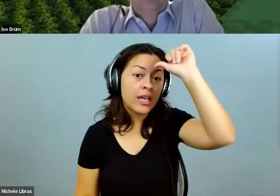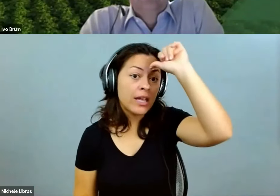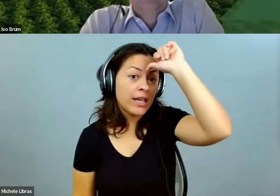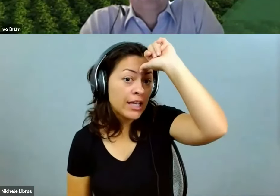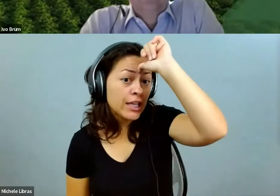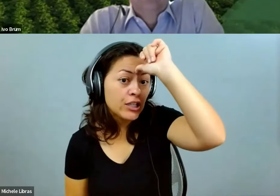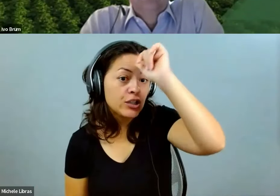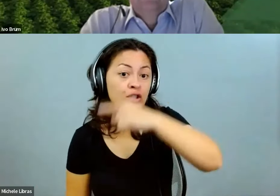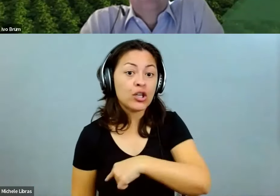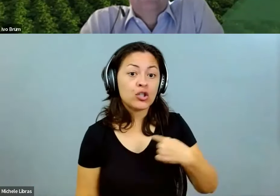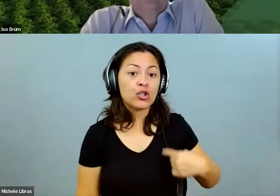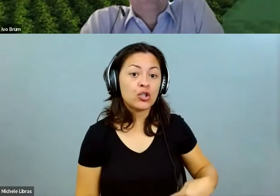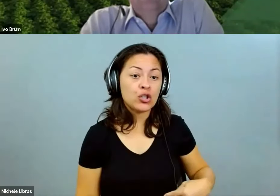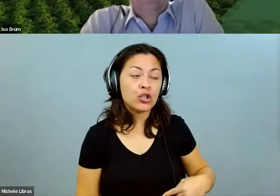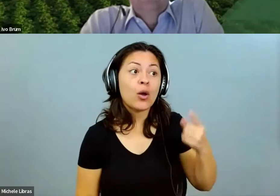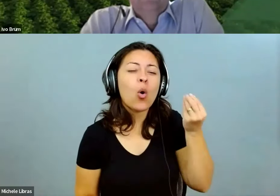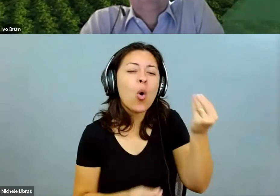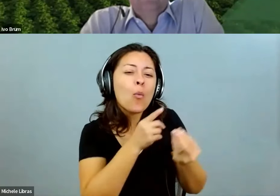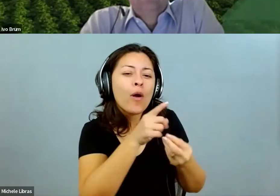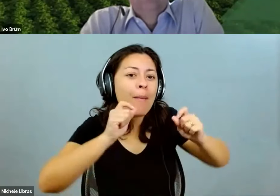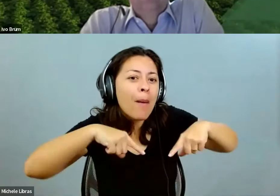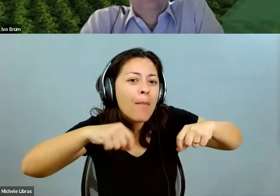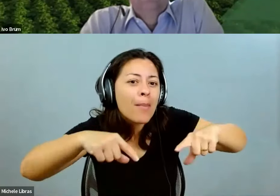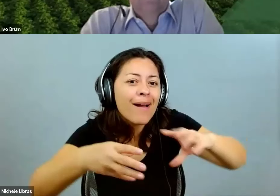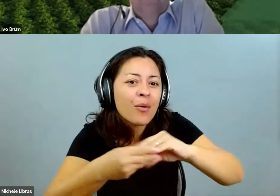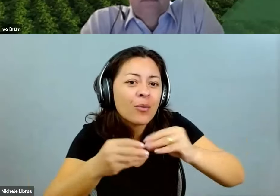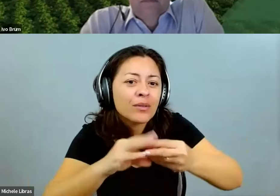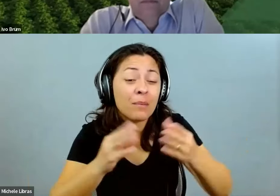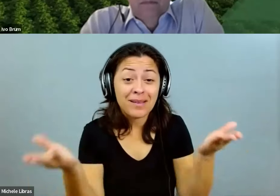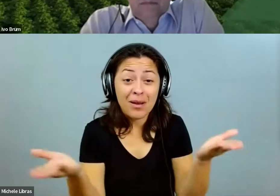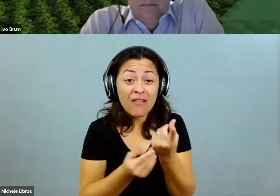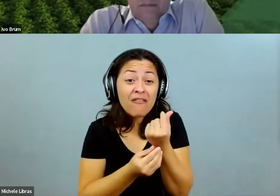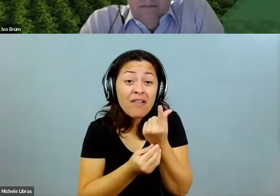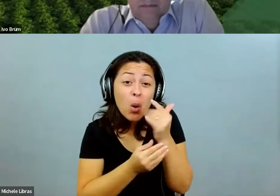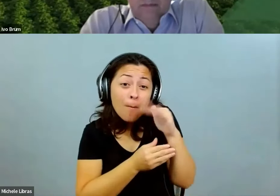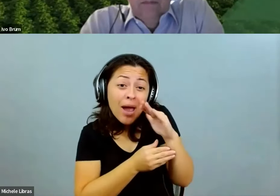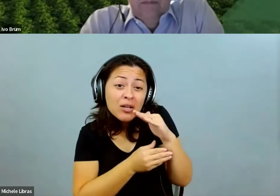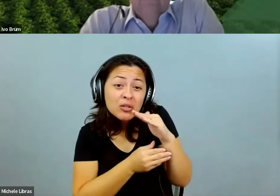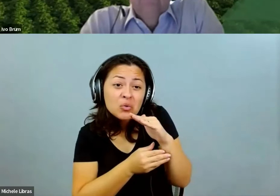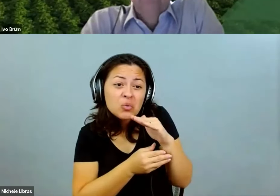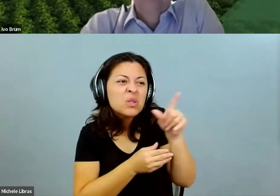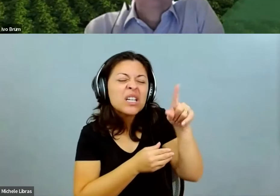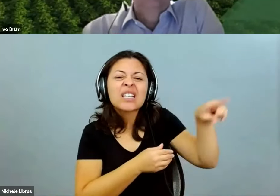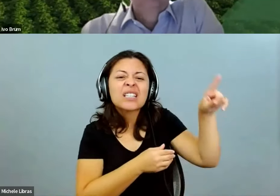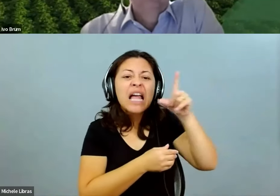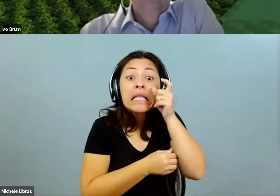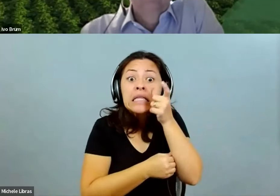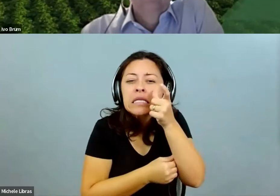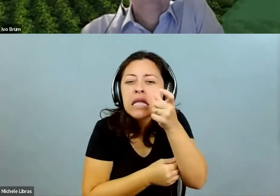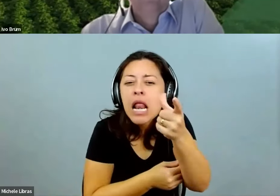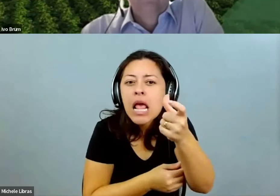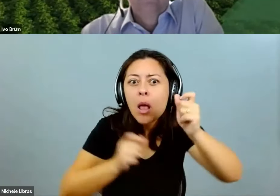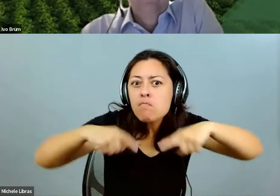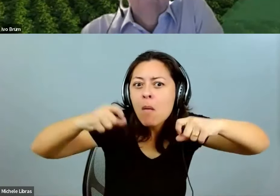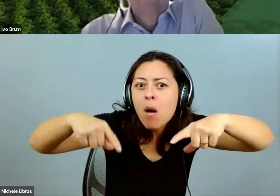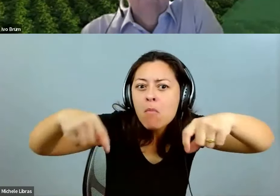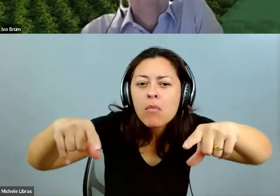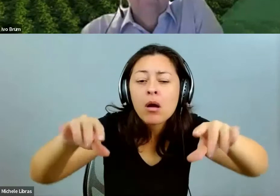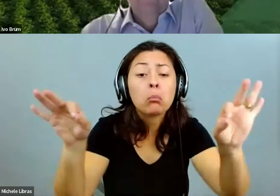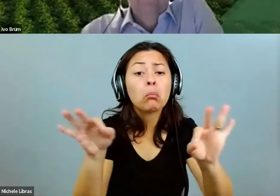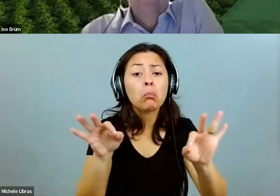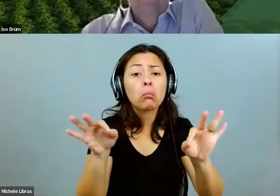baixo agora ele não tá estimulando o plantil E aí e de certa forma foi bom que o preço agora se alinhou o